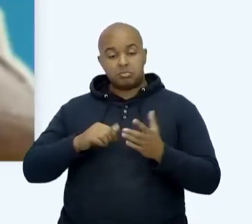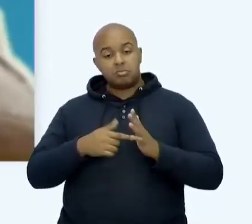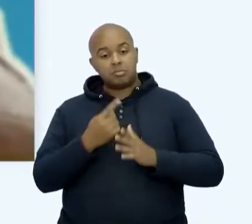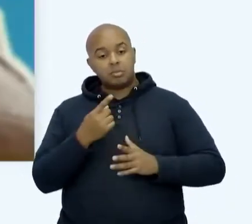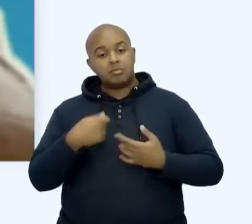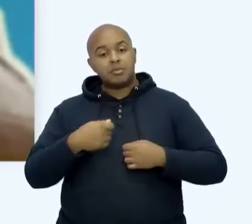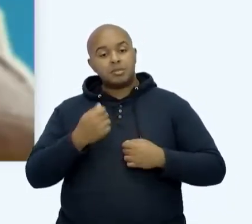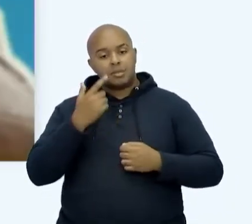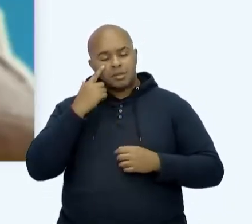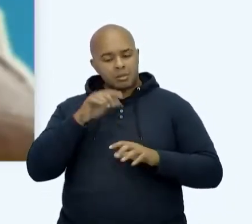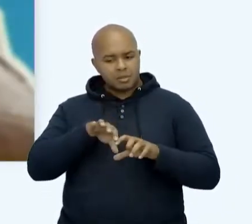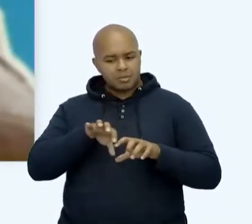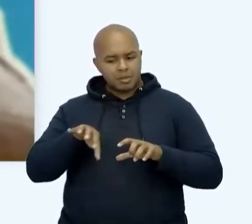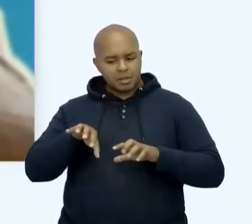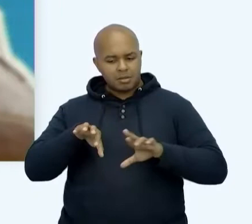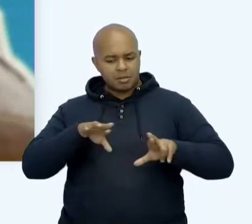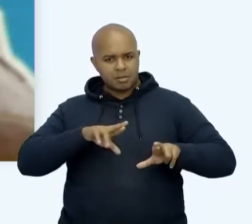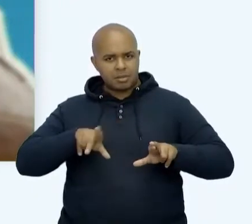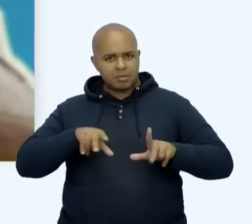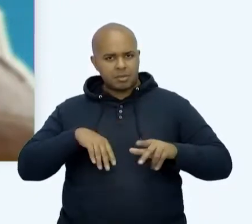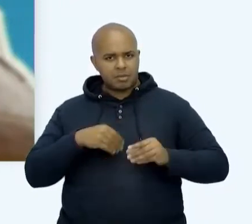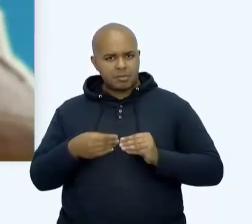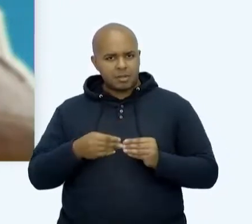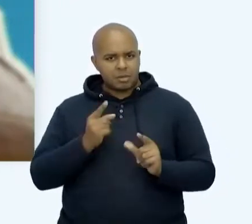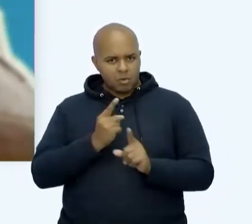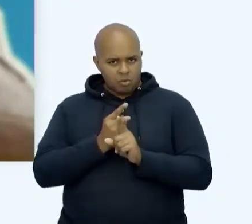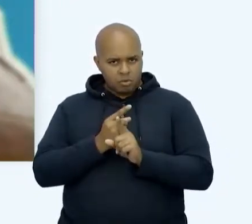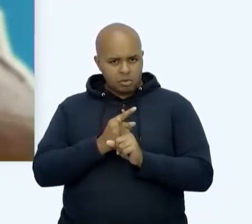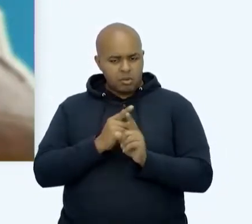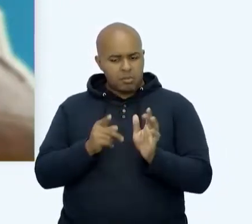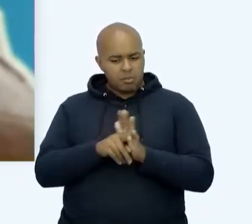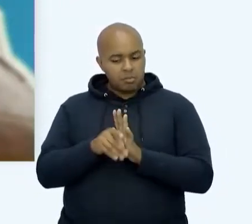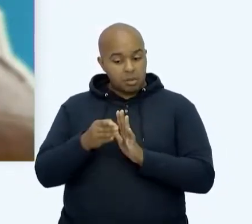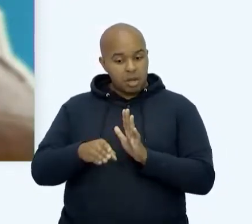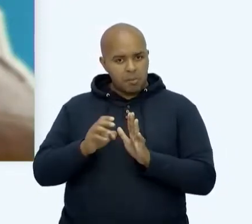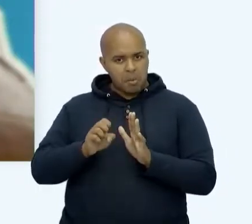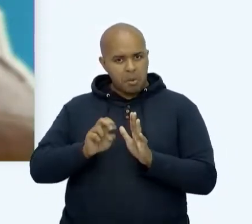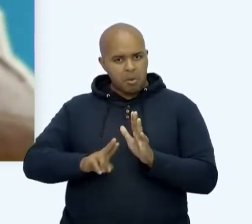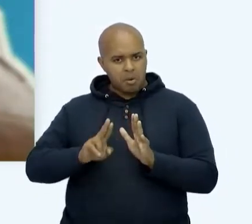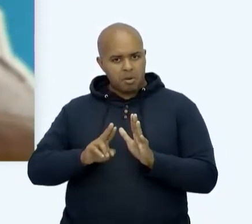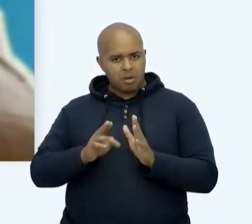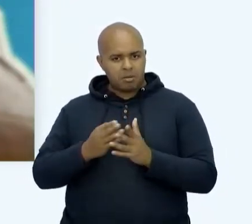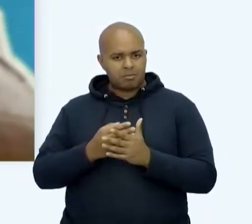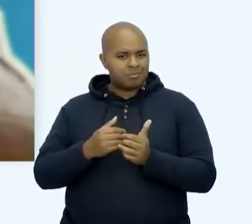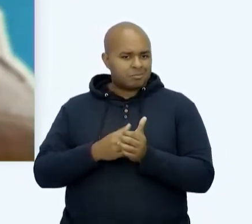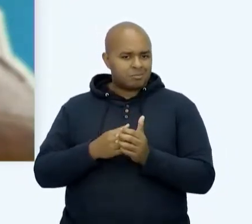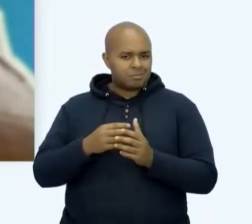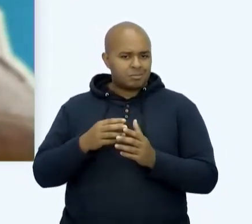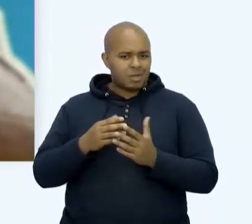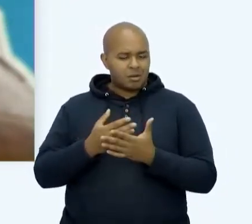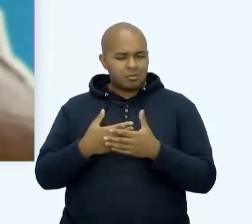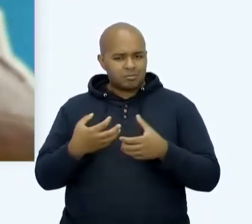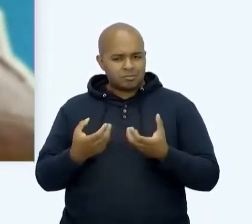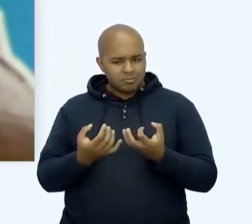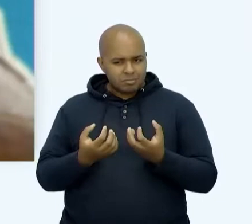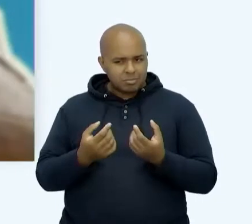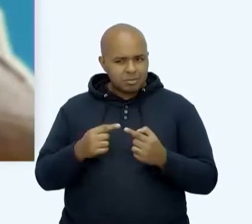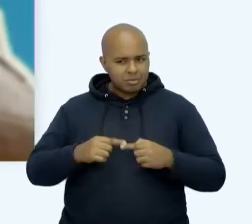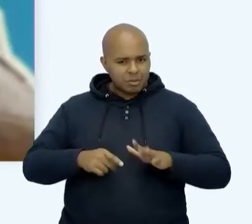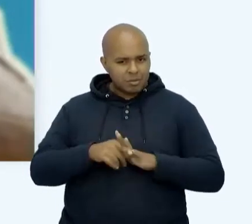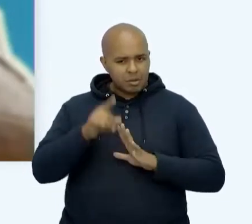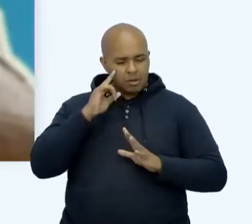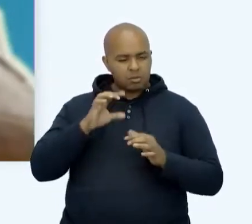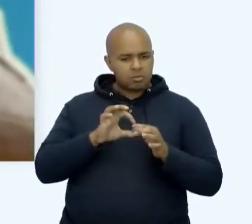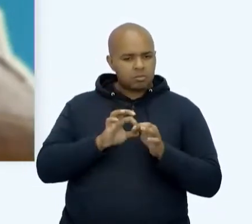Primeiro é necessário separar os diferentes tipos de plásticos. Para isso, pode ser utilizado o código que indica o material empregado na confecção